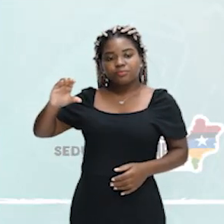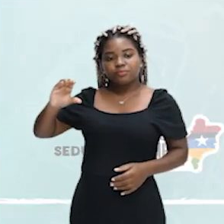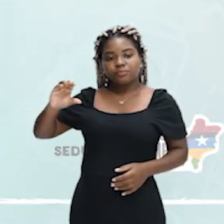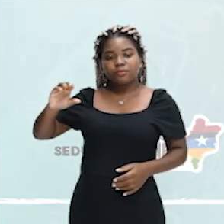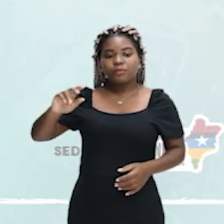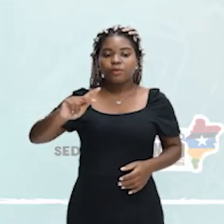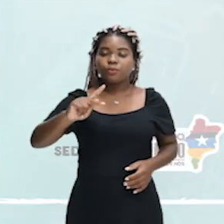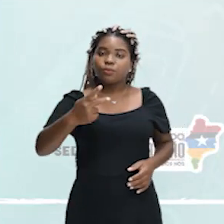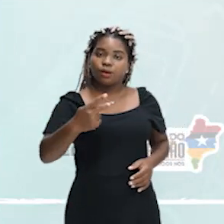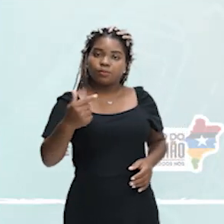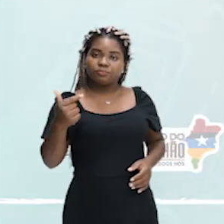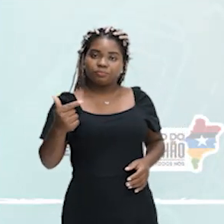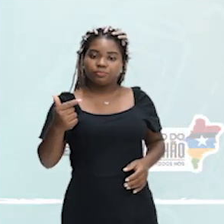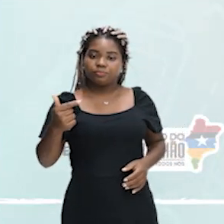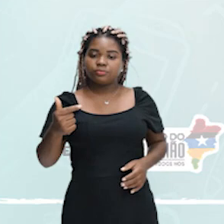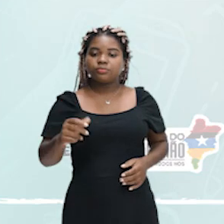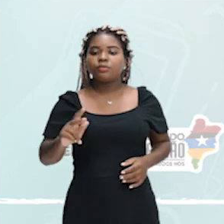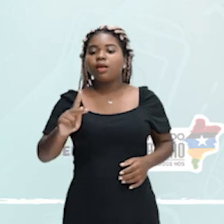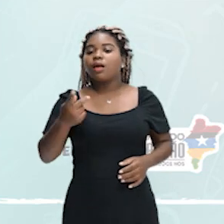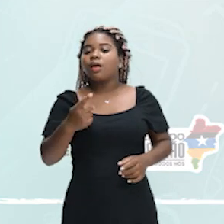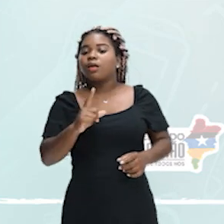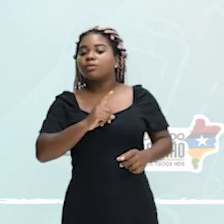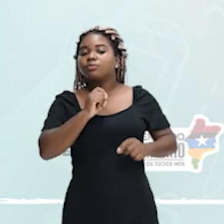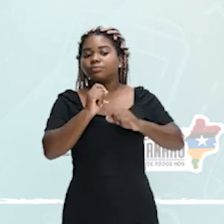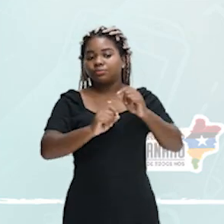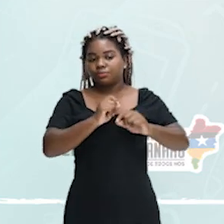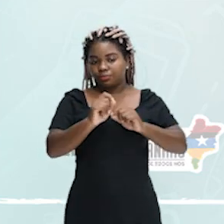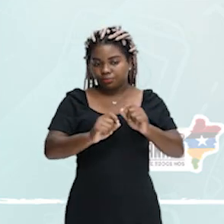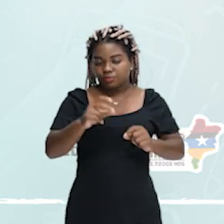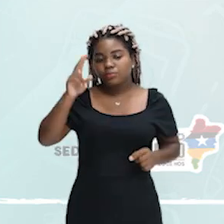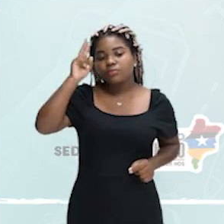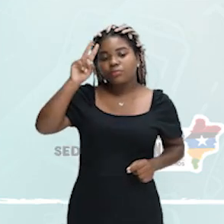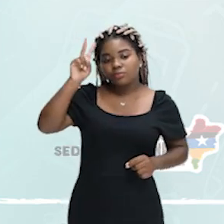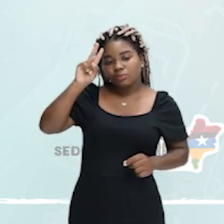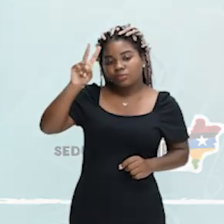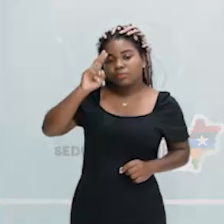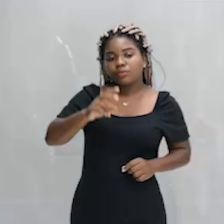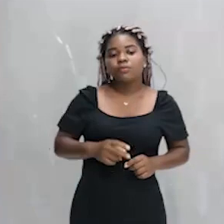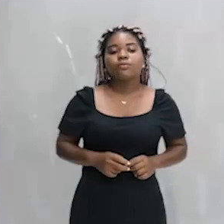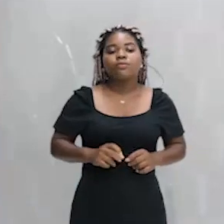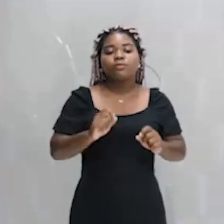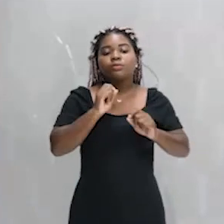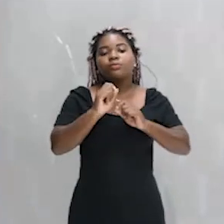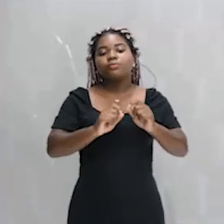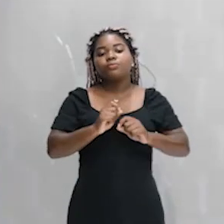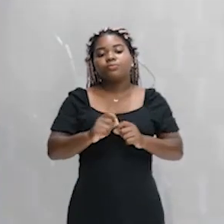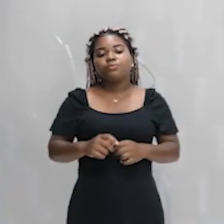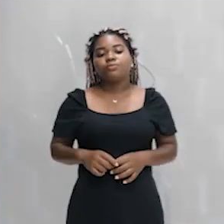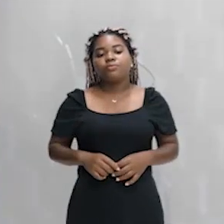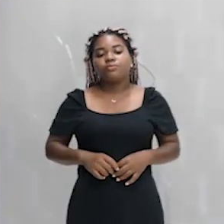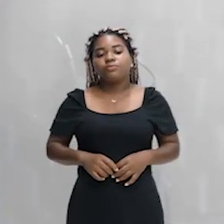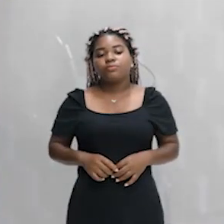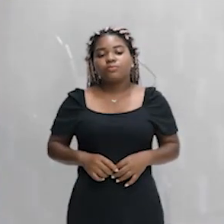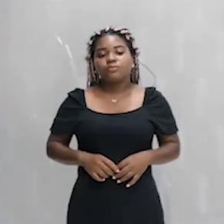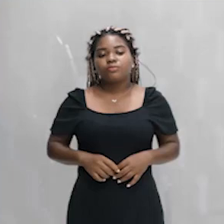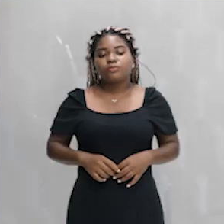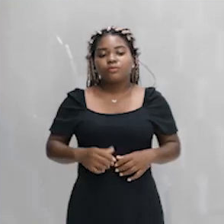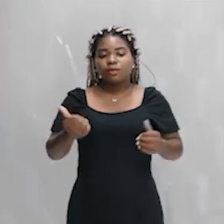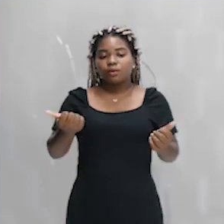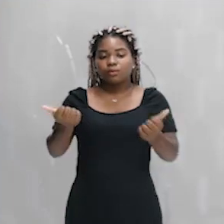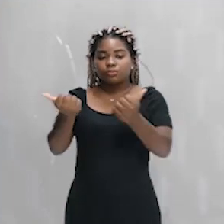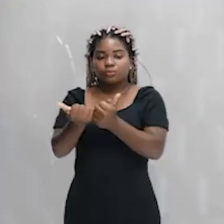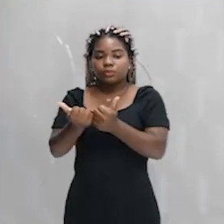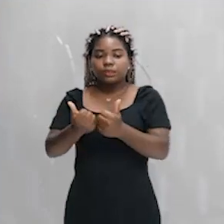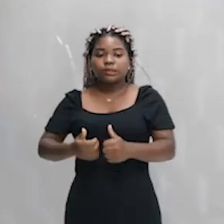o h do 2. Para o h do 2, lembre, lá onde aparece o x na função h, eu vou substituir